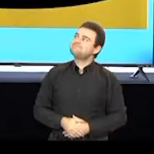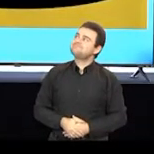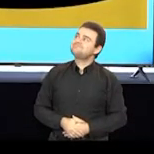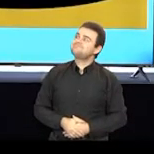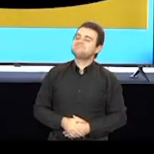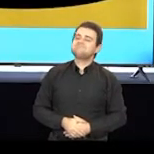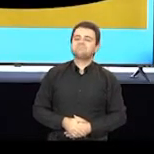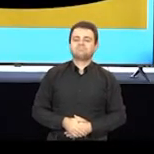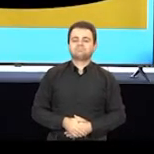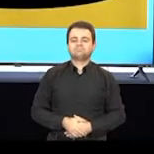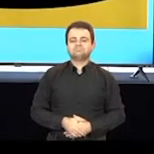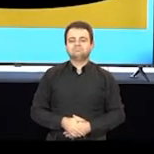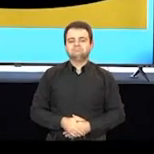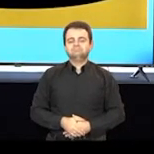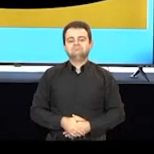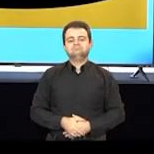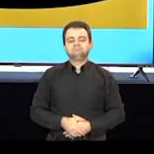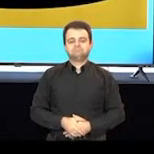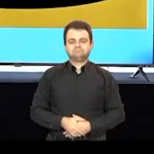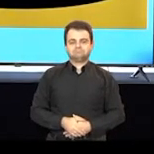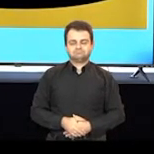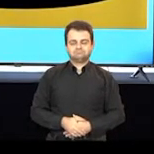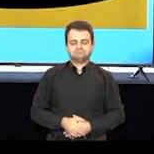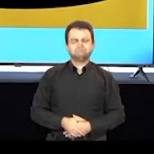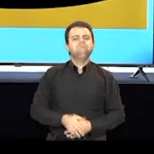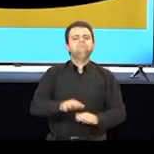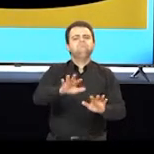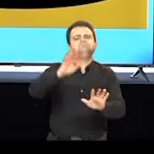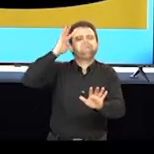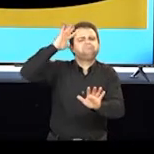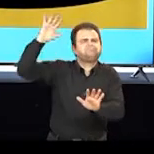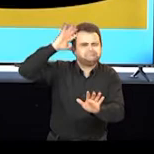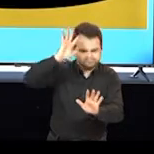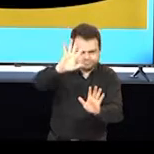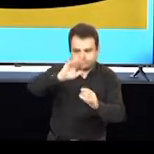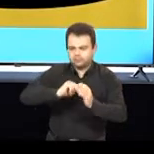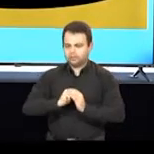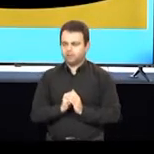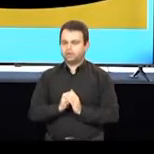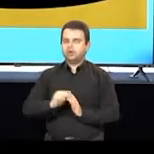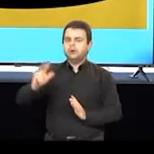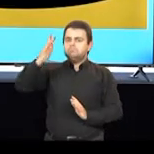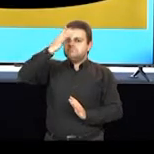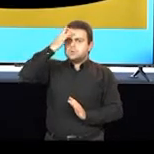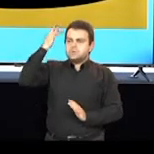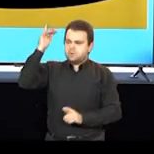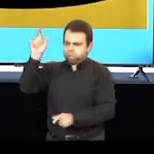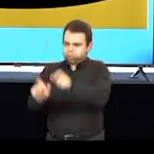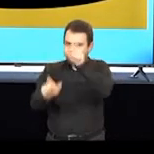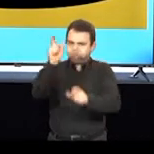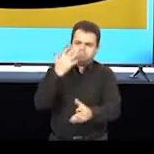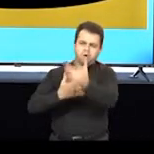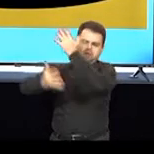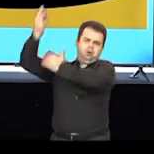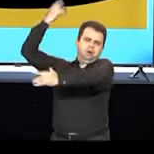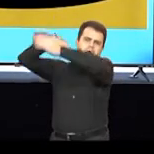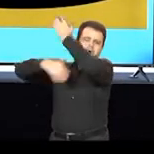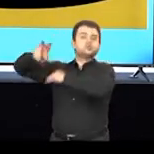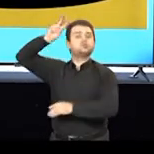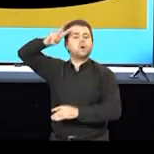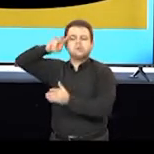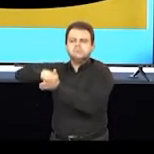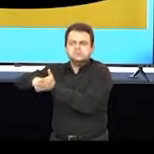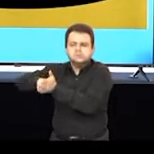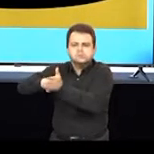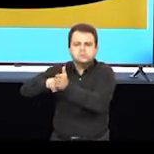Você já parou para pensar que nós podemos estudar a história da humanidade olhando roupas? Pois